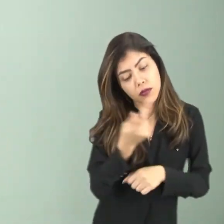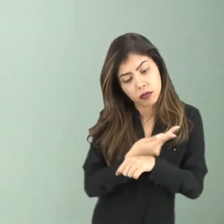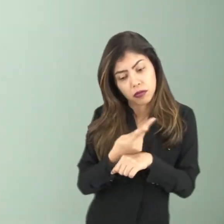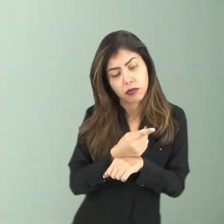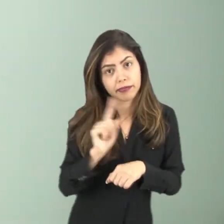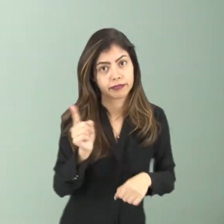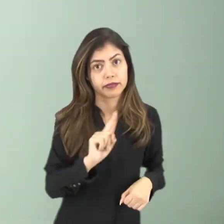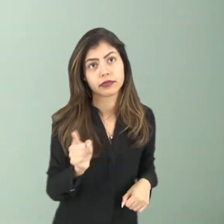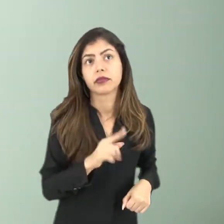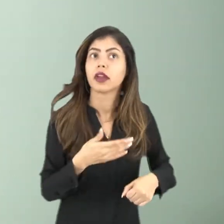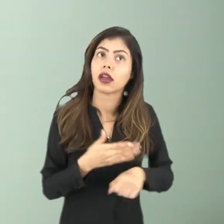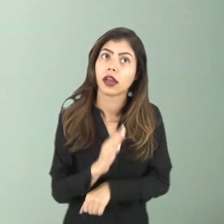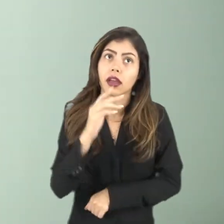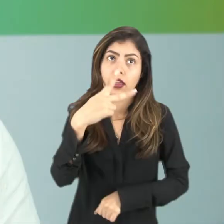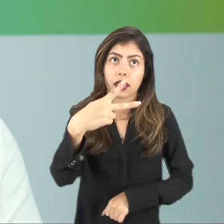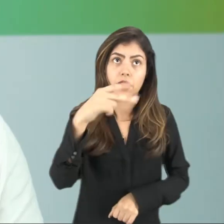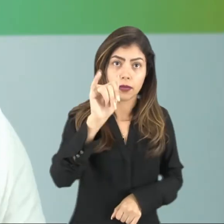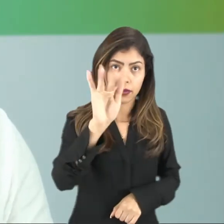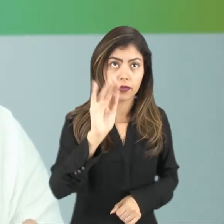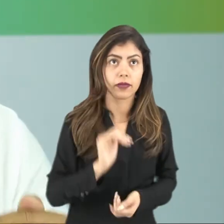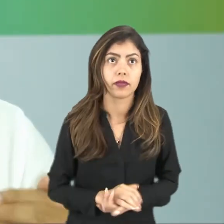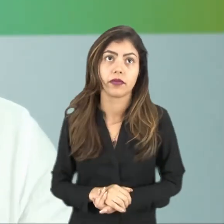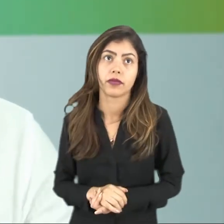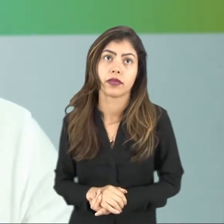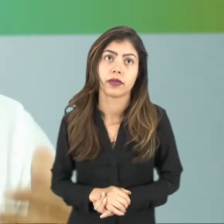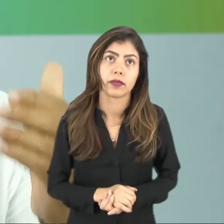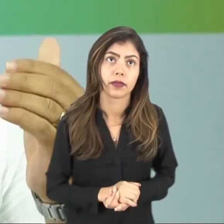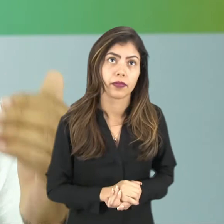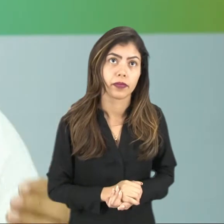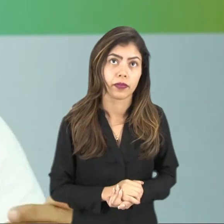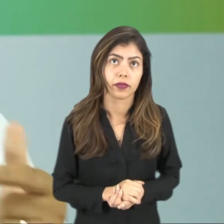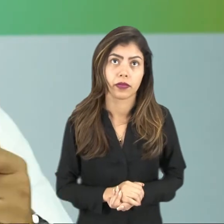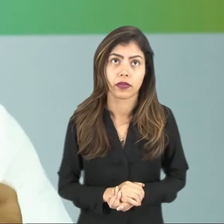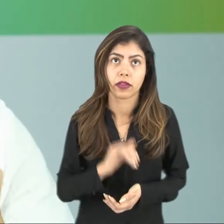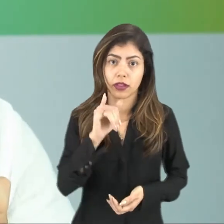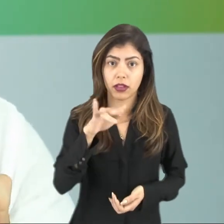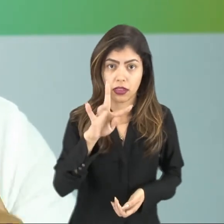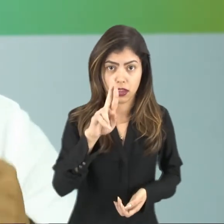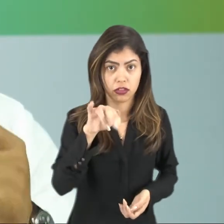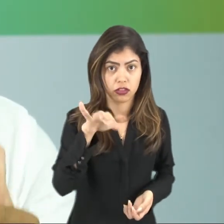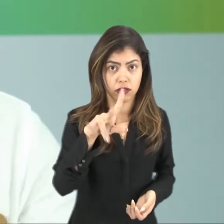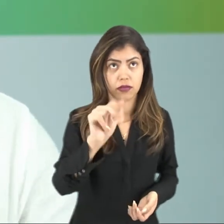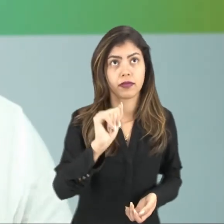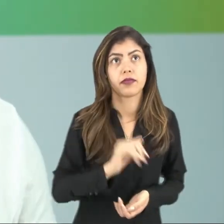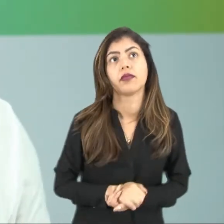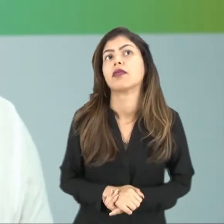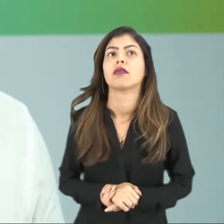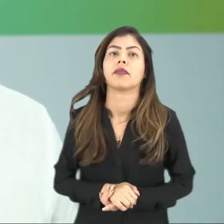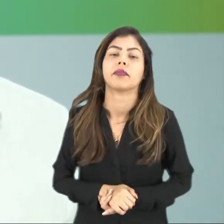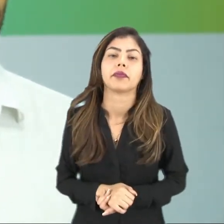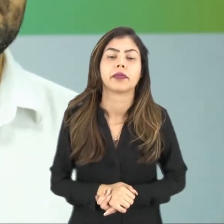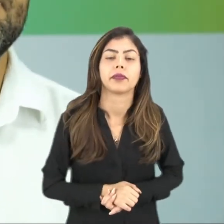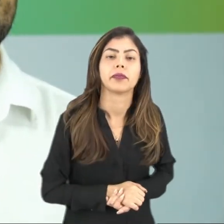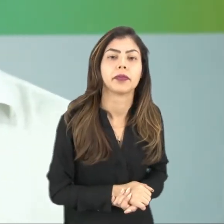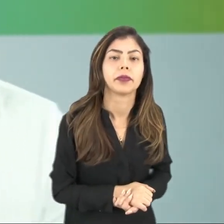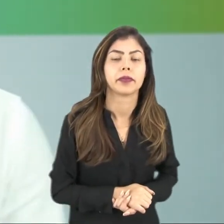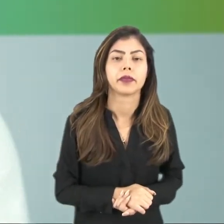ou eu não queira procurar um emprego, eu entrarei na PEI, população economicamente inativa.